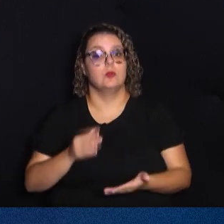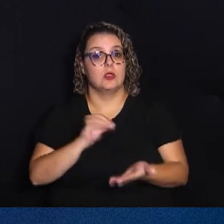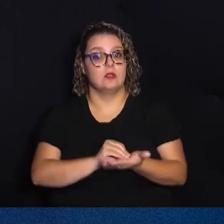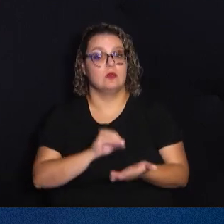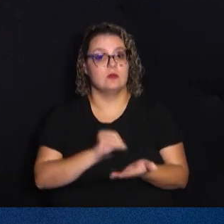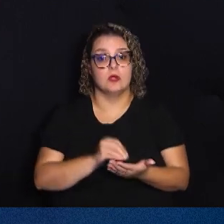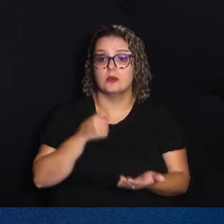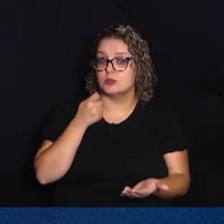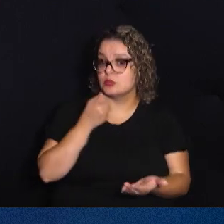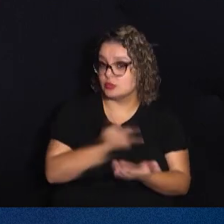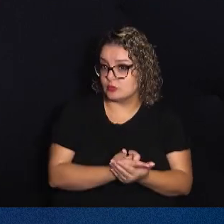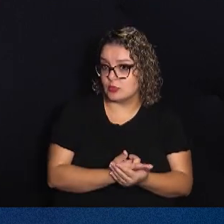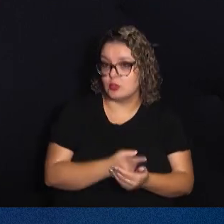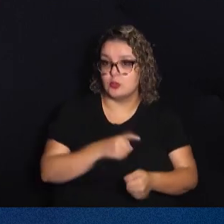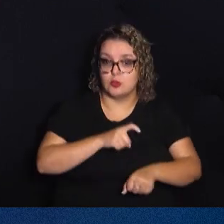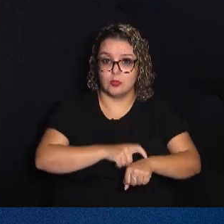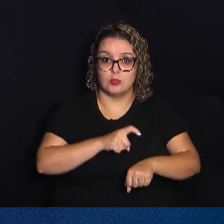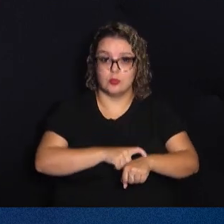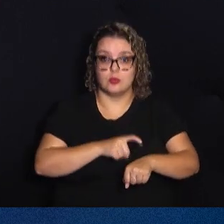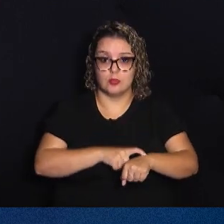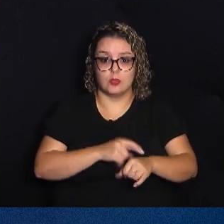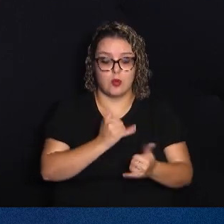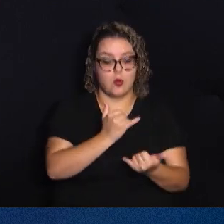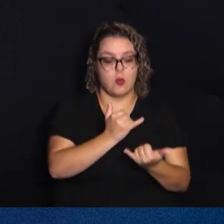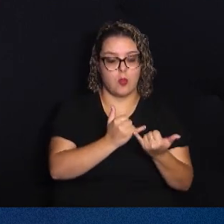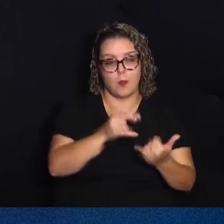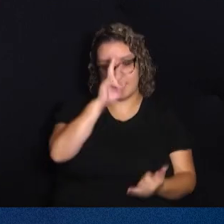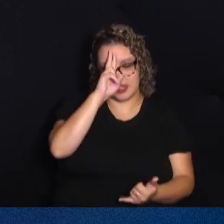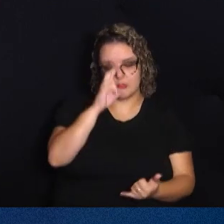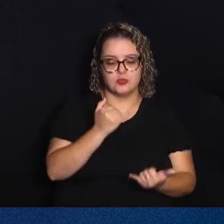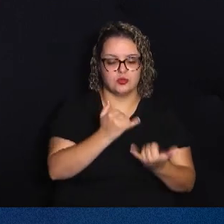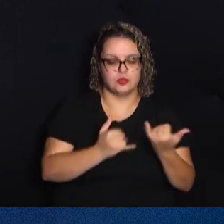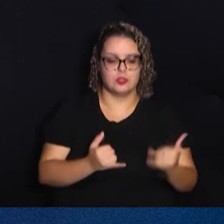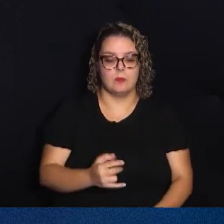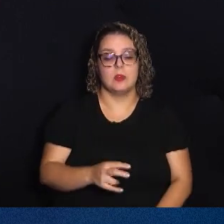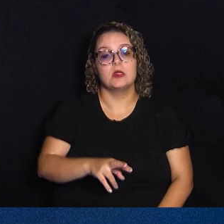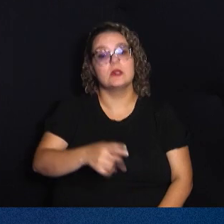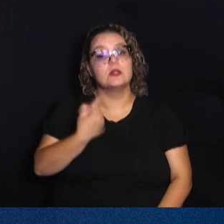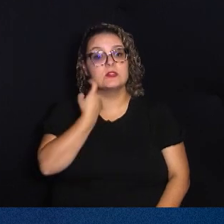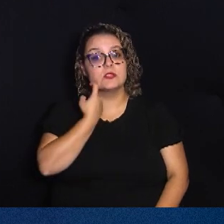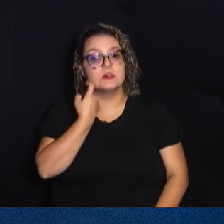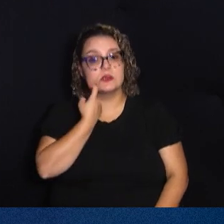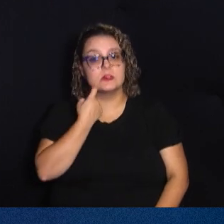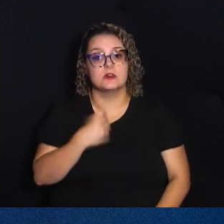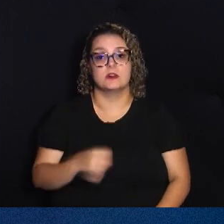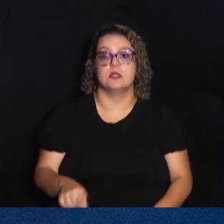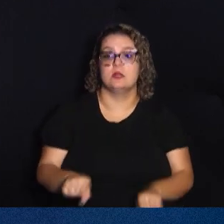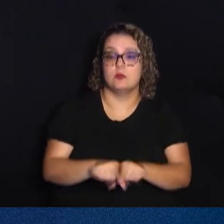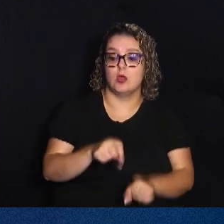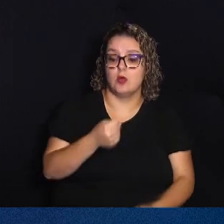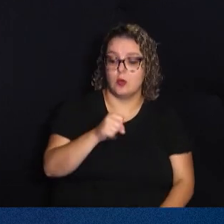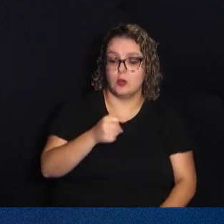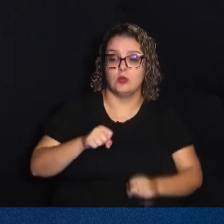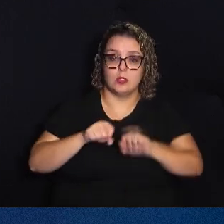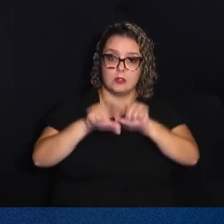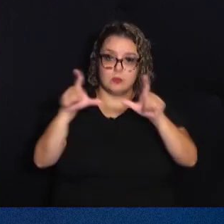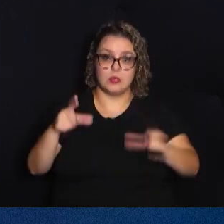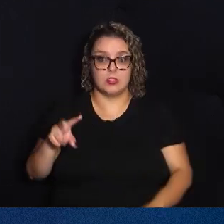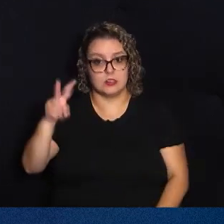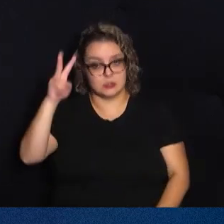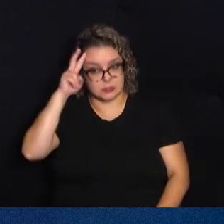serviços por falta de pagamento no período entre o meio-dia das sextas-feiras e às 8 horas das